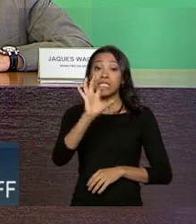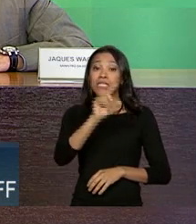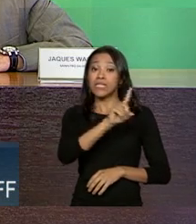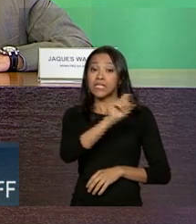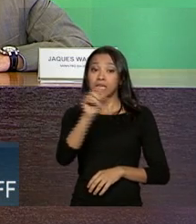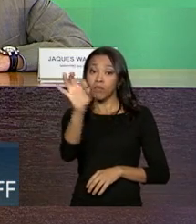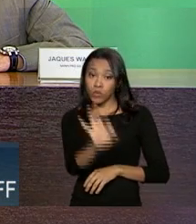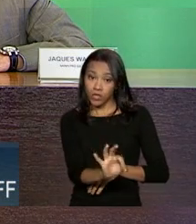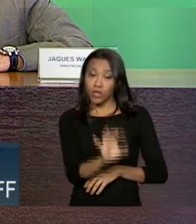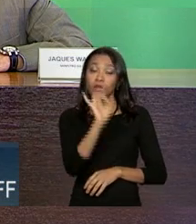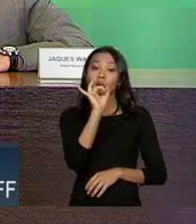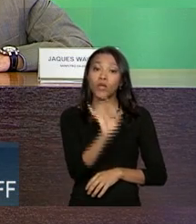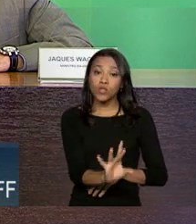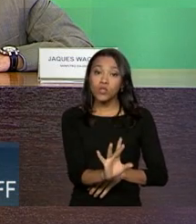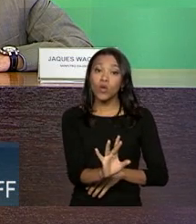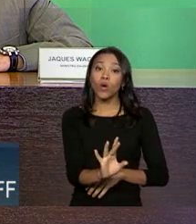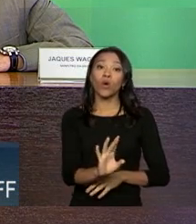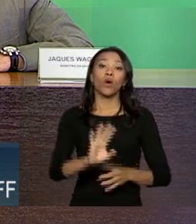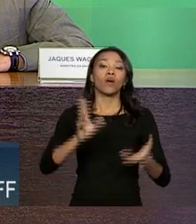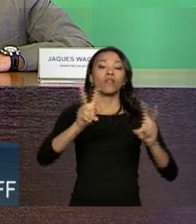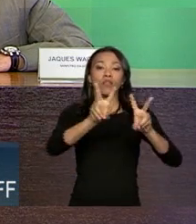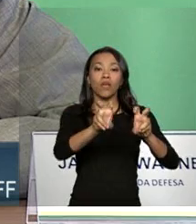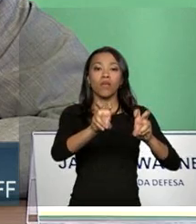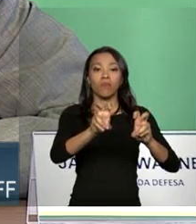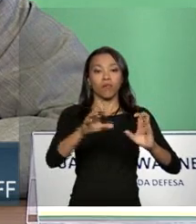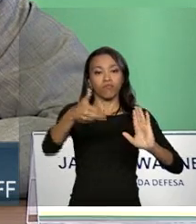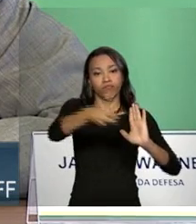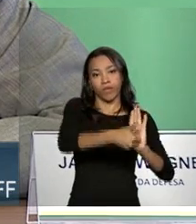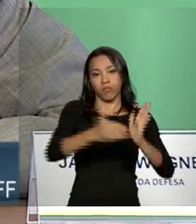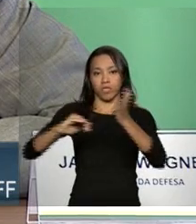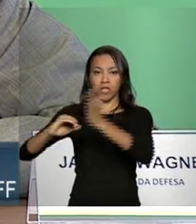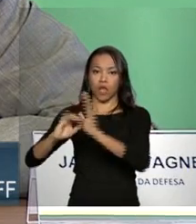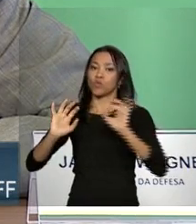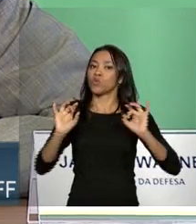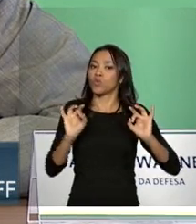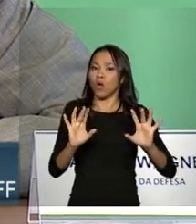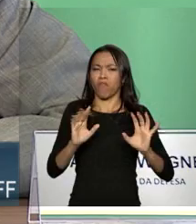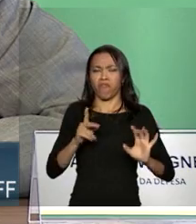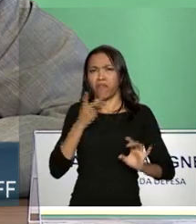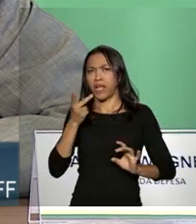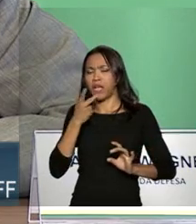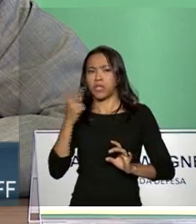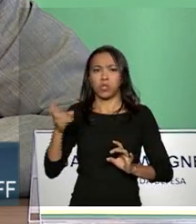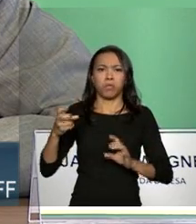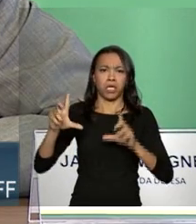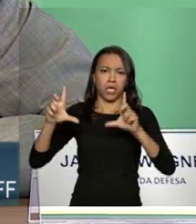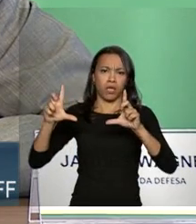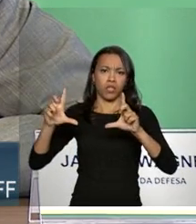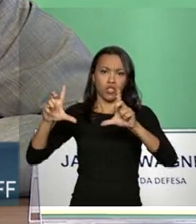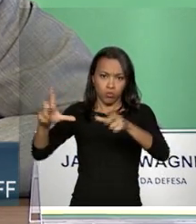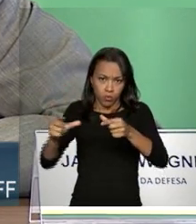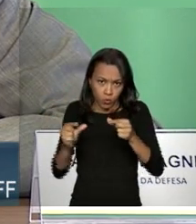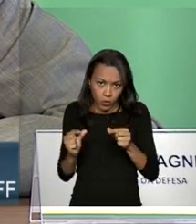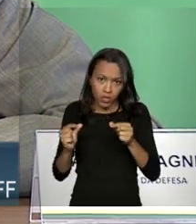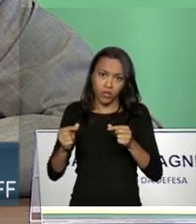foi análise da pauta das duas casas. Não teve essa questão de redução de ministério.